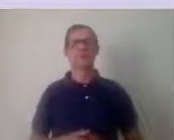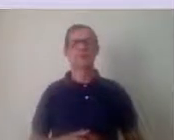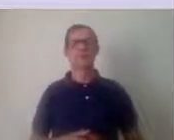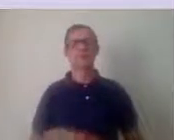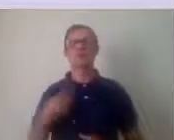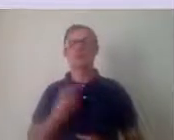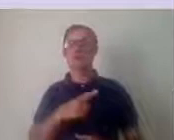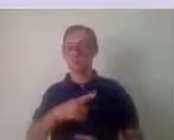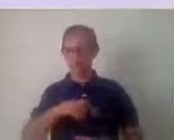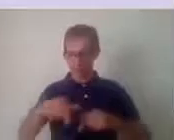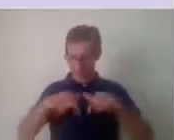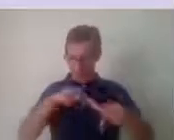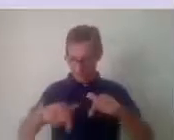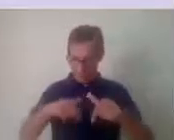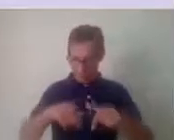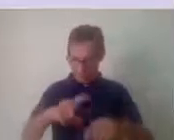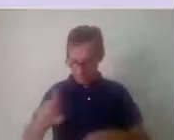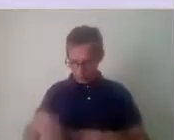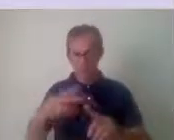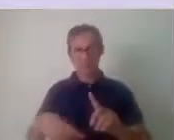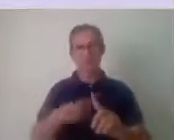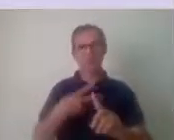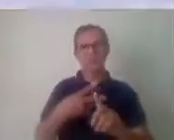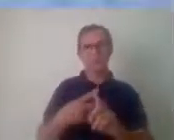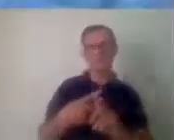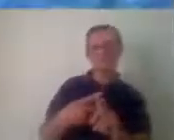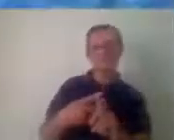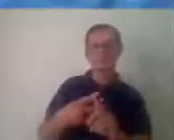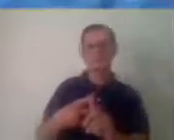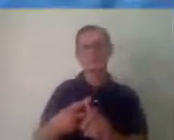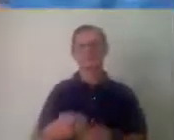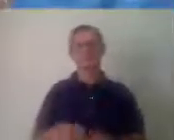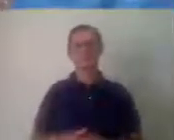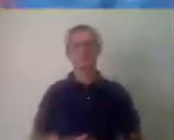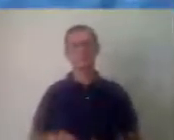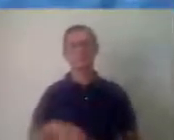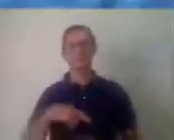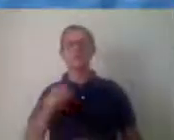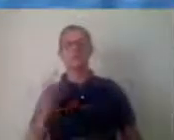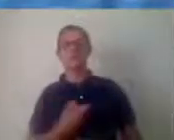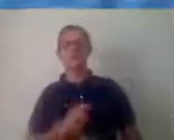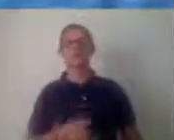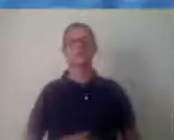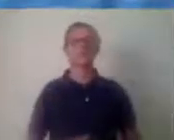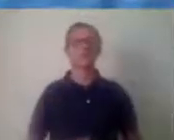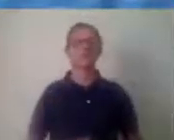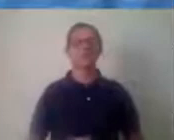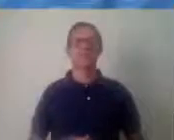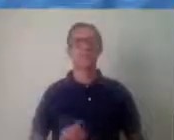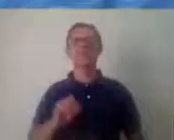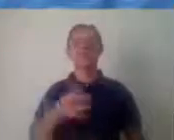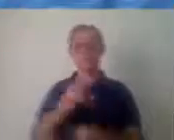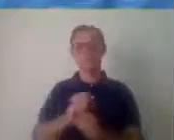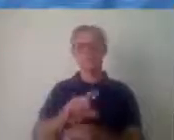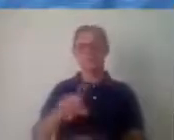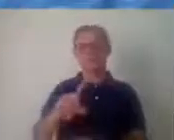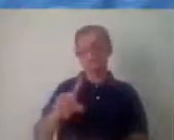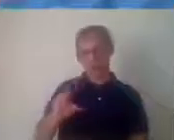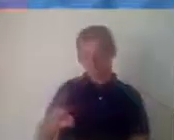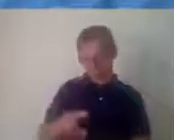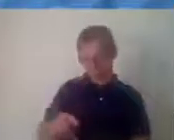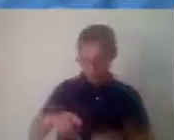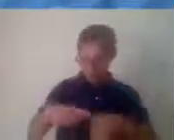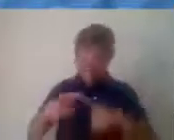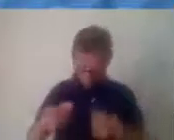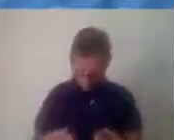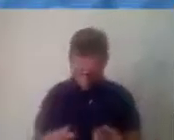Quando nós estamos trabalhando com integrais duplas, nós temos, né, que calcular a integral